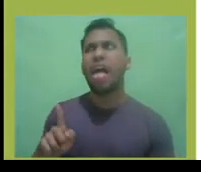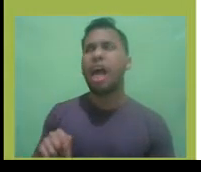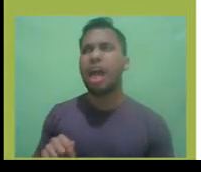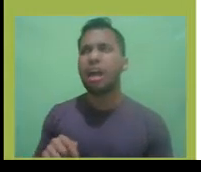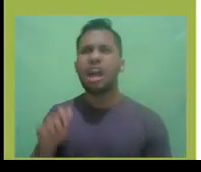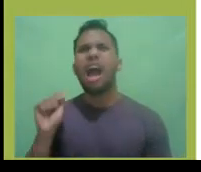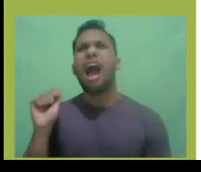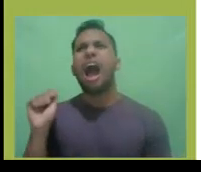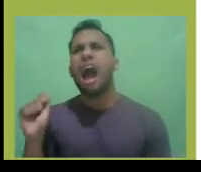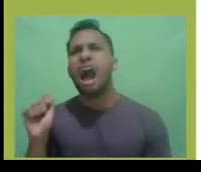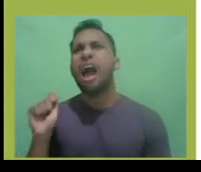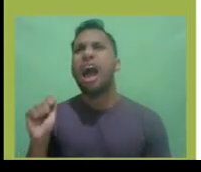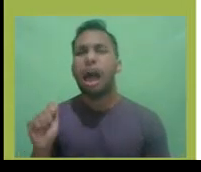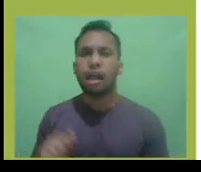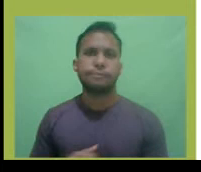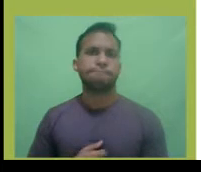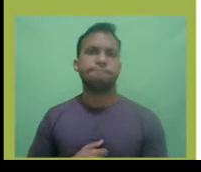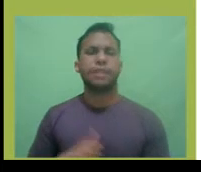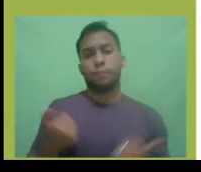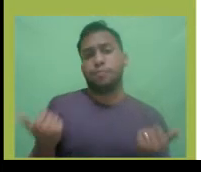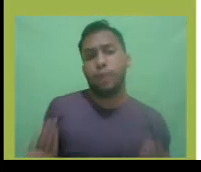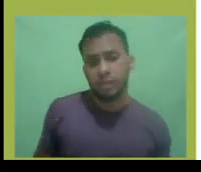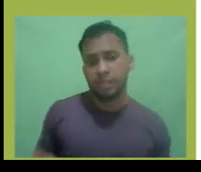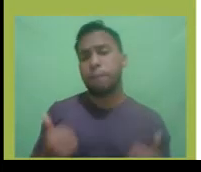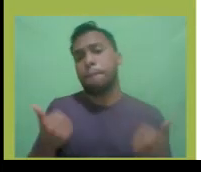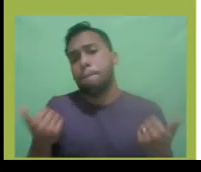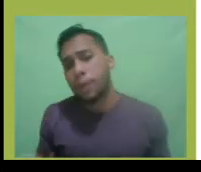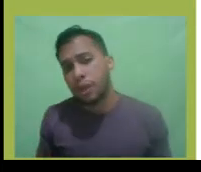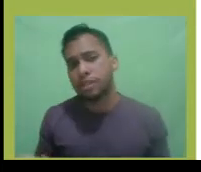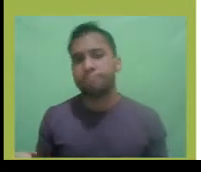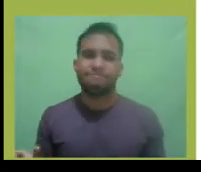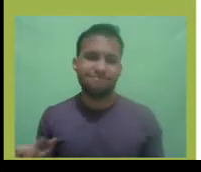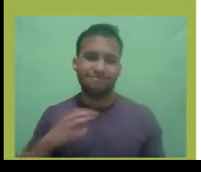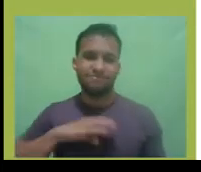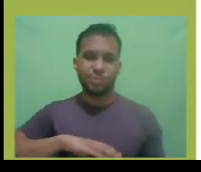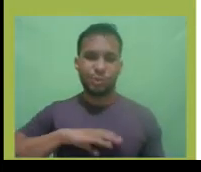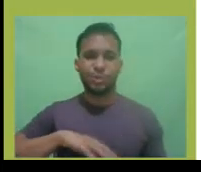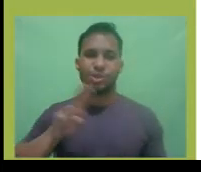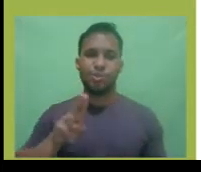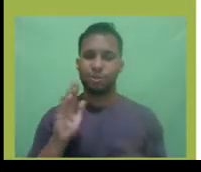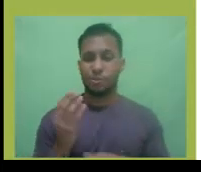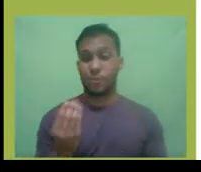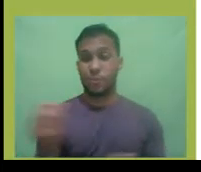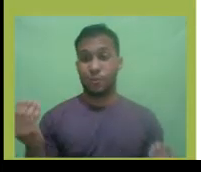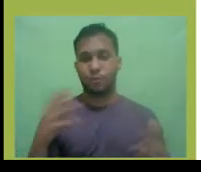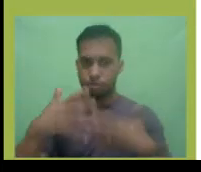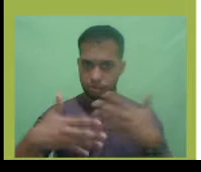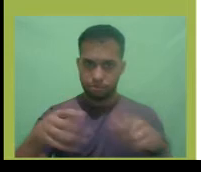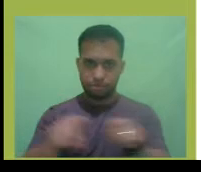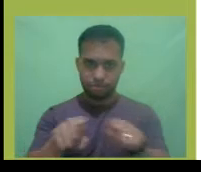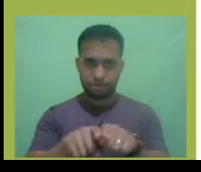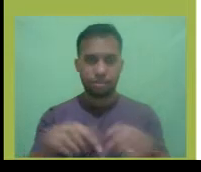pois é, então. Cuidado com esses vícios de linguagem. É comum, todos nós temos. Quanto mais a gente